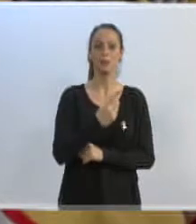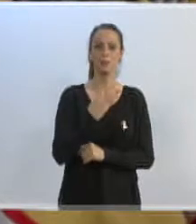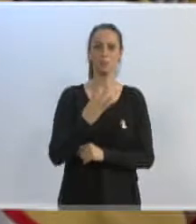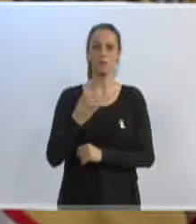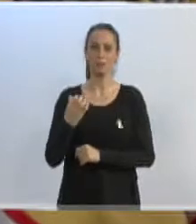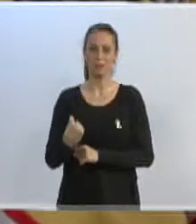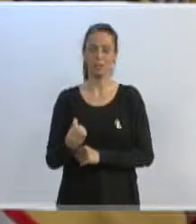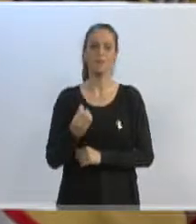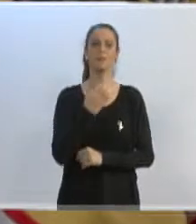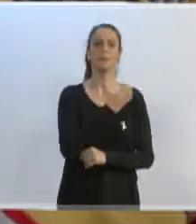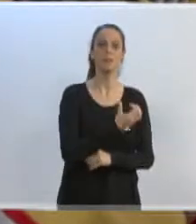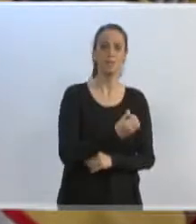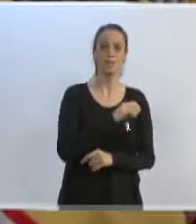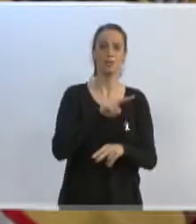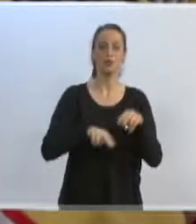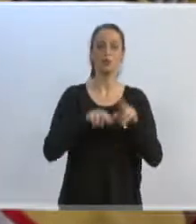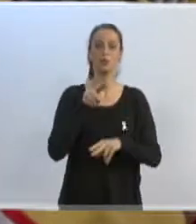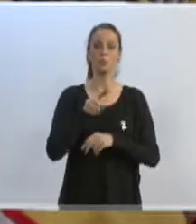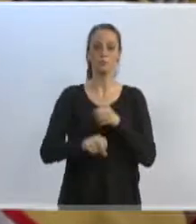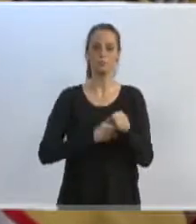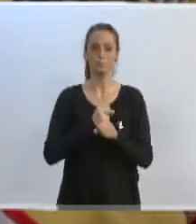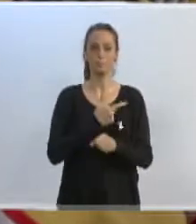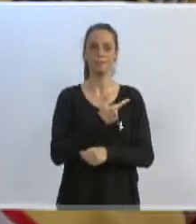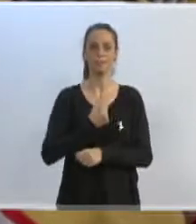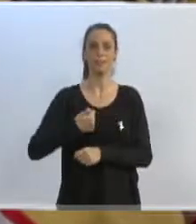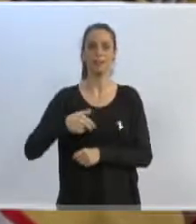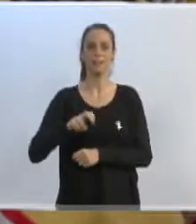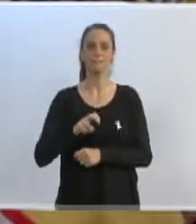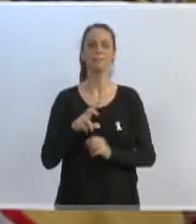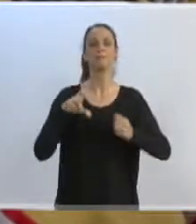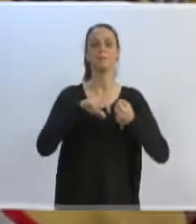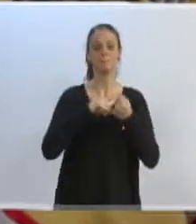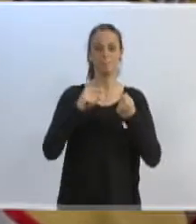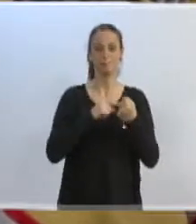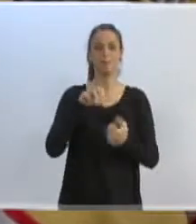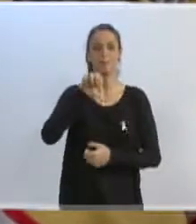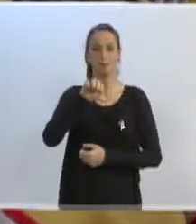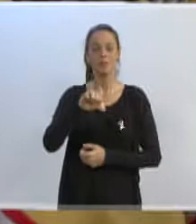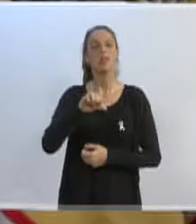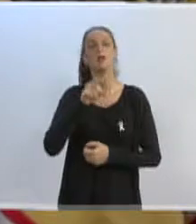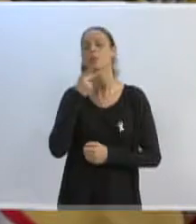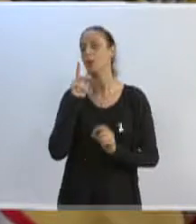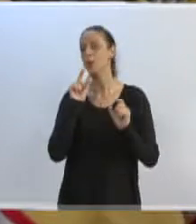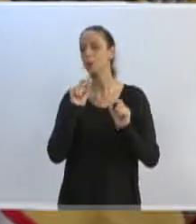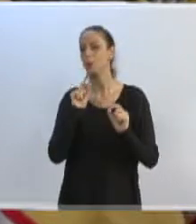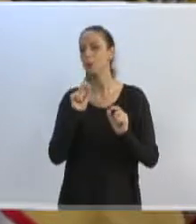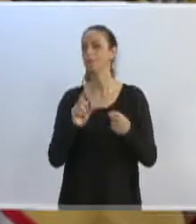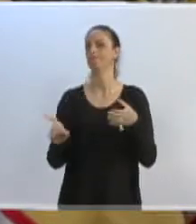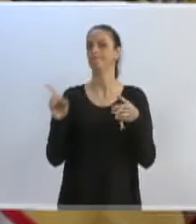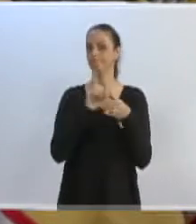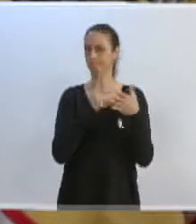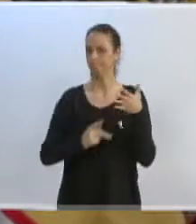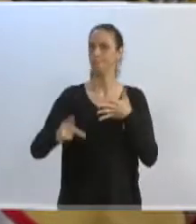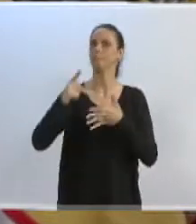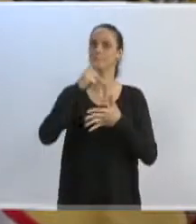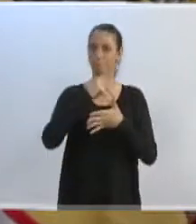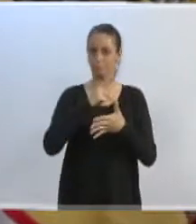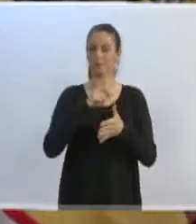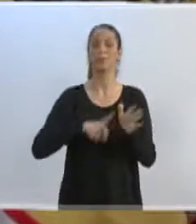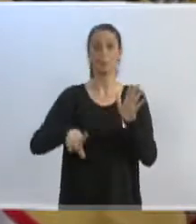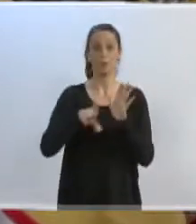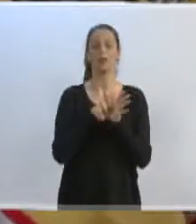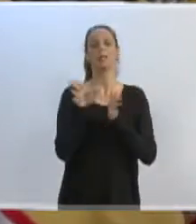13.146, de 6 de julho de 2015. No artigo 9, ela discorre sobre o atendimento prioritário, né? Essa lei, a